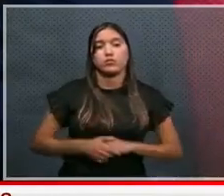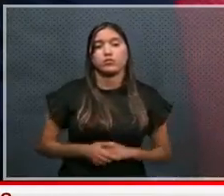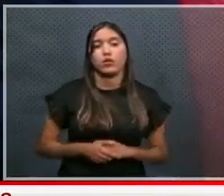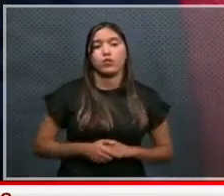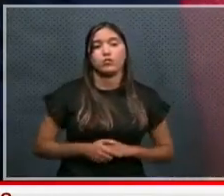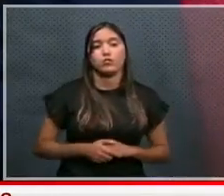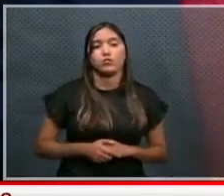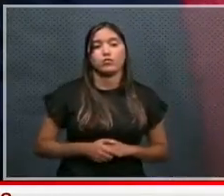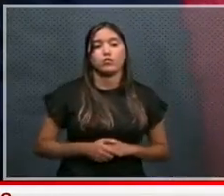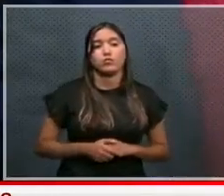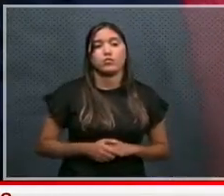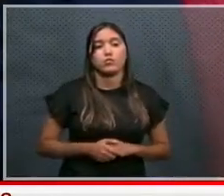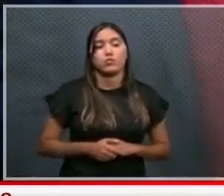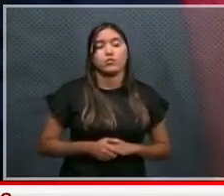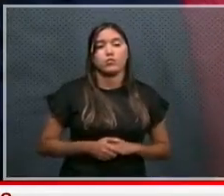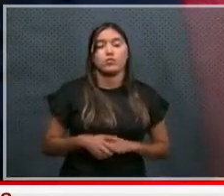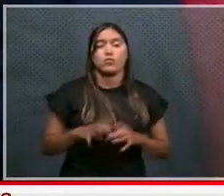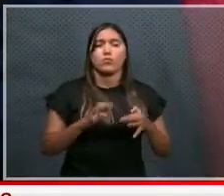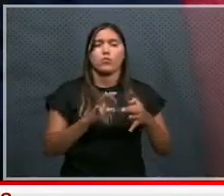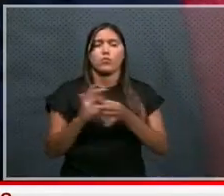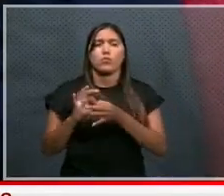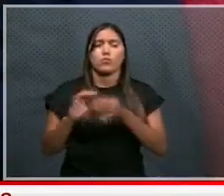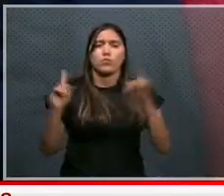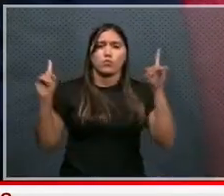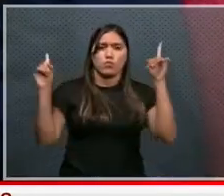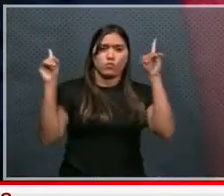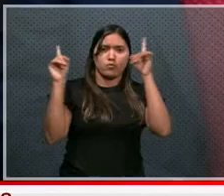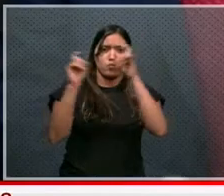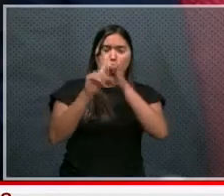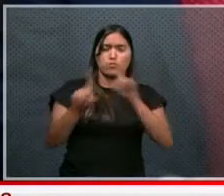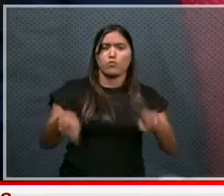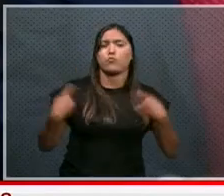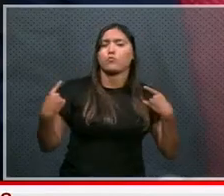uma atmosfera de conflito